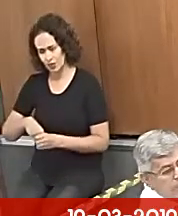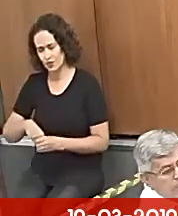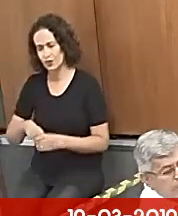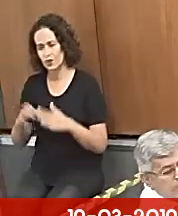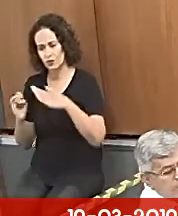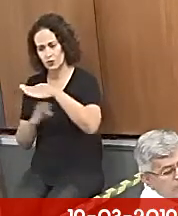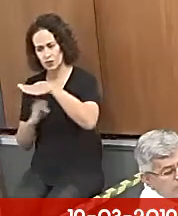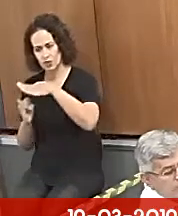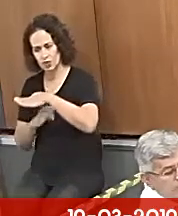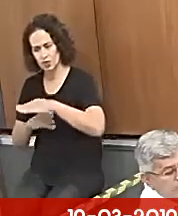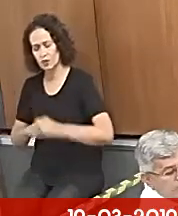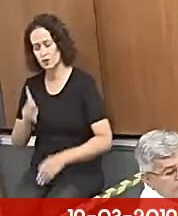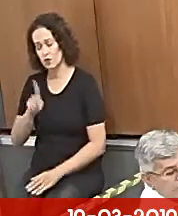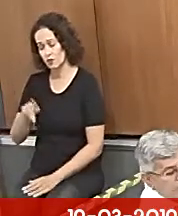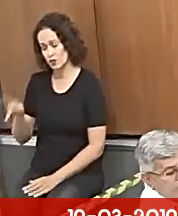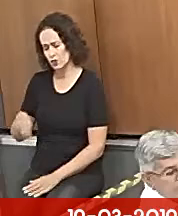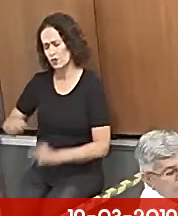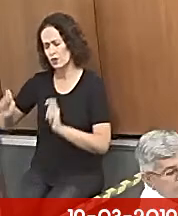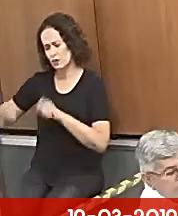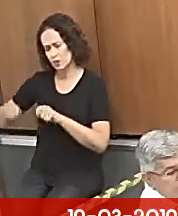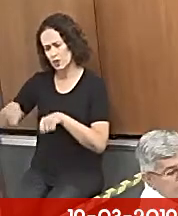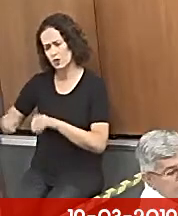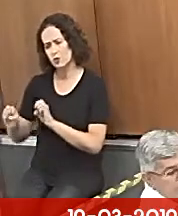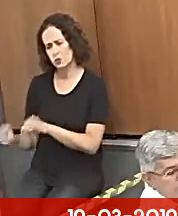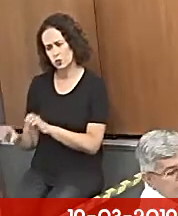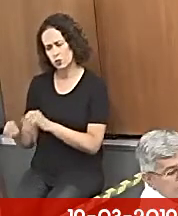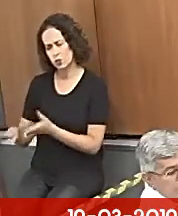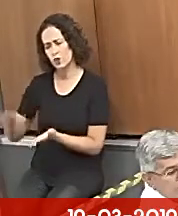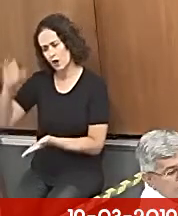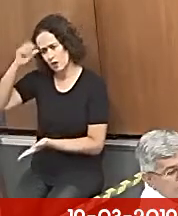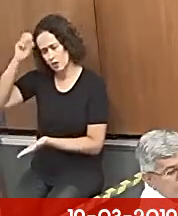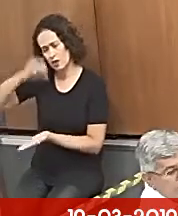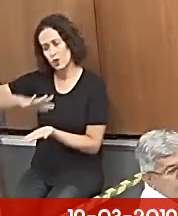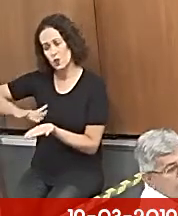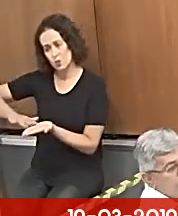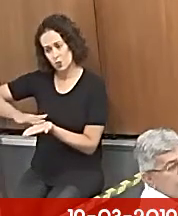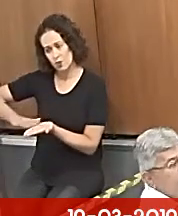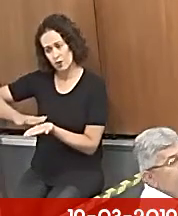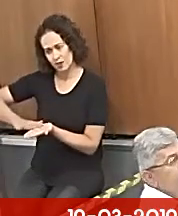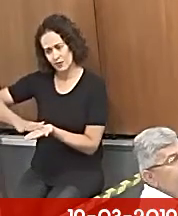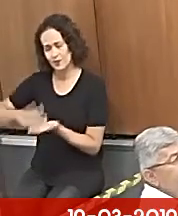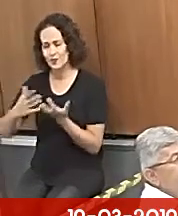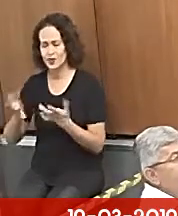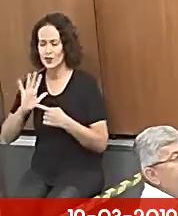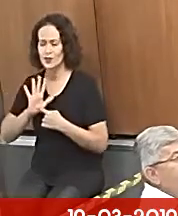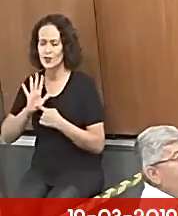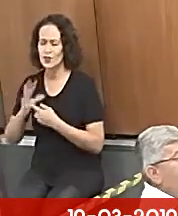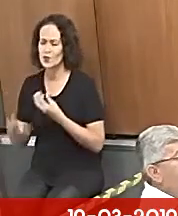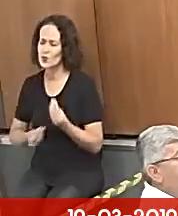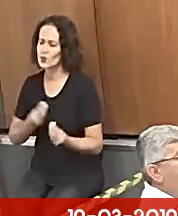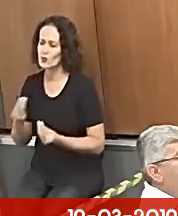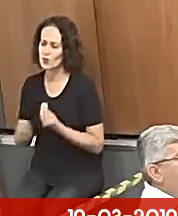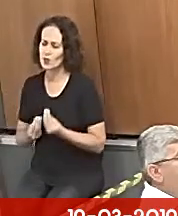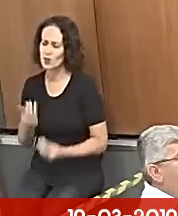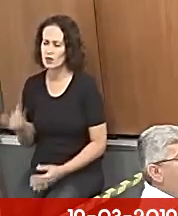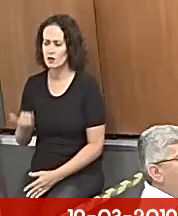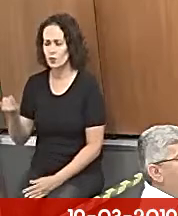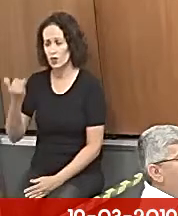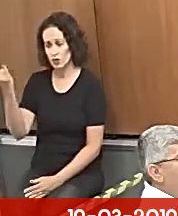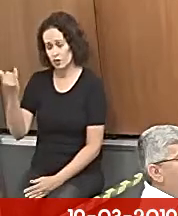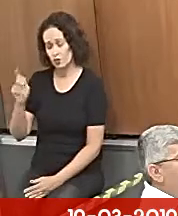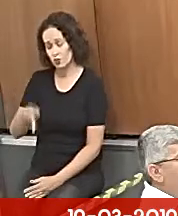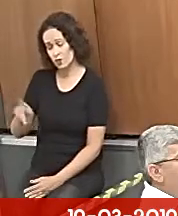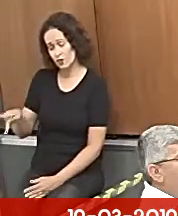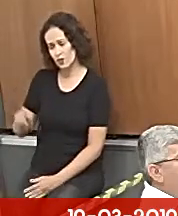para aprender o braille para ensinar e isso a gente quer trazer essa visibilidade e importância do professor se capacitar